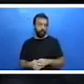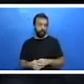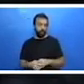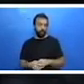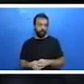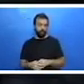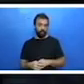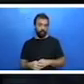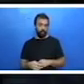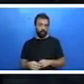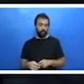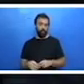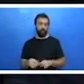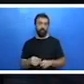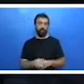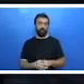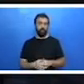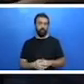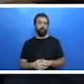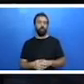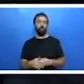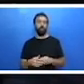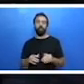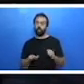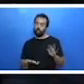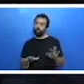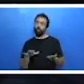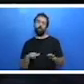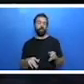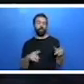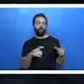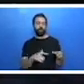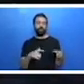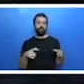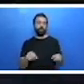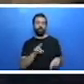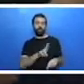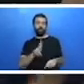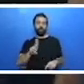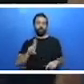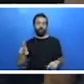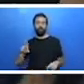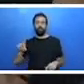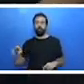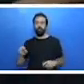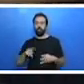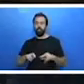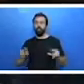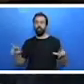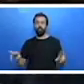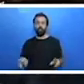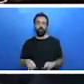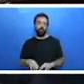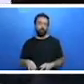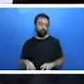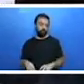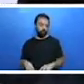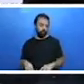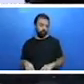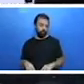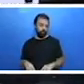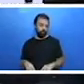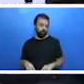como gaita, sanfona. Então, depende do lugar, tá? Se tiver curiosidade, dá uma procuradinha. Clica aqui para você ouvir,